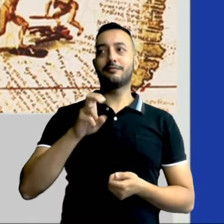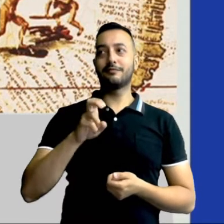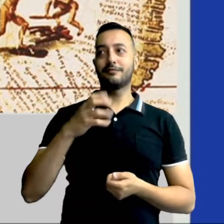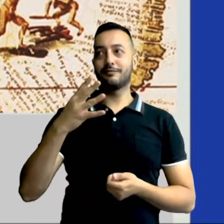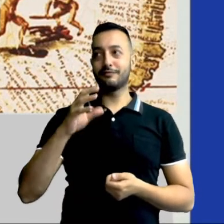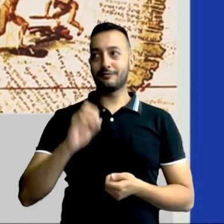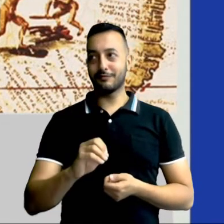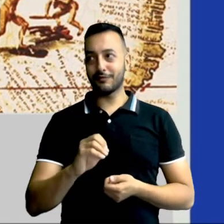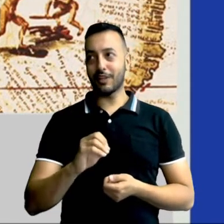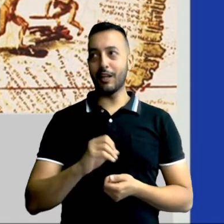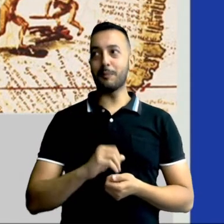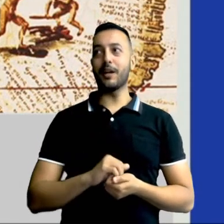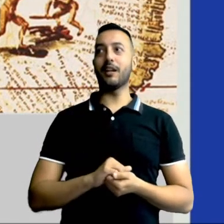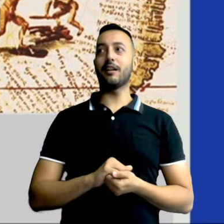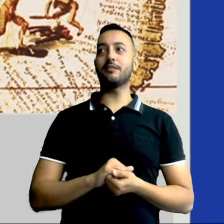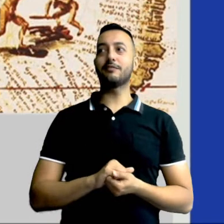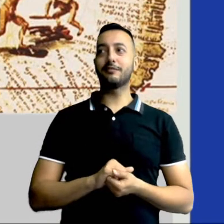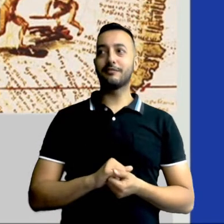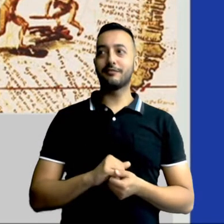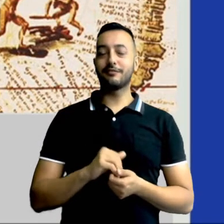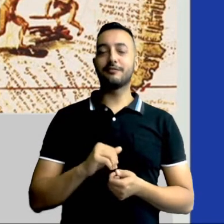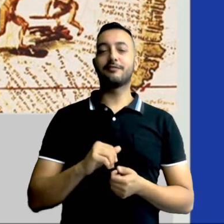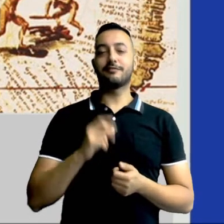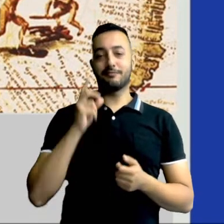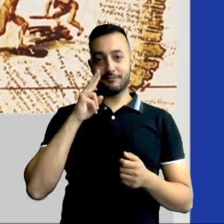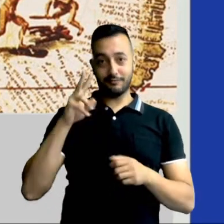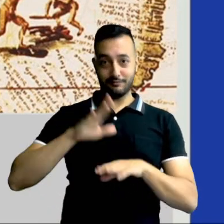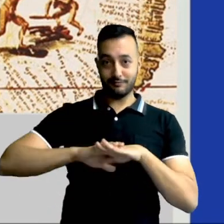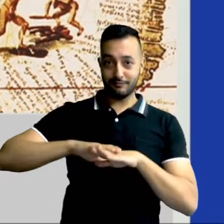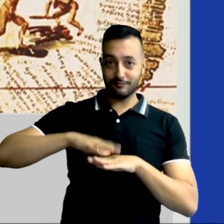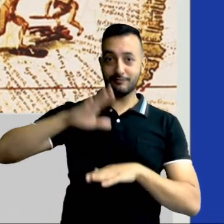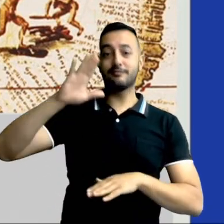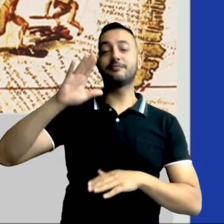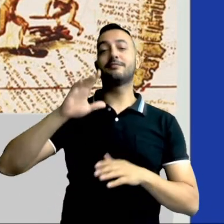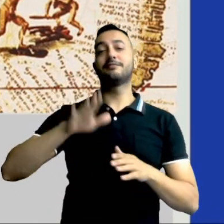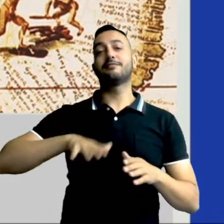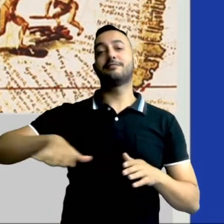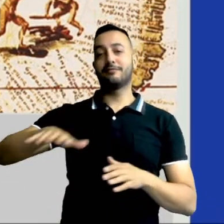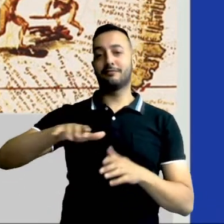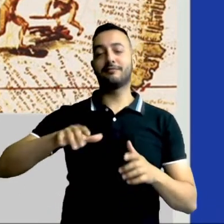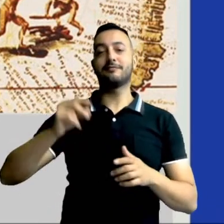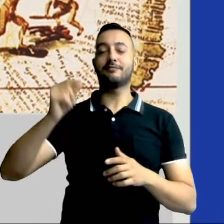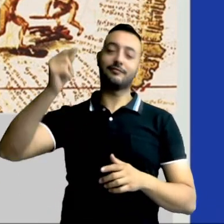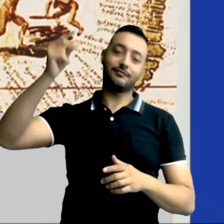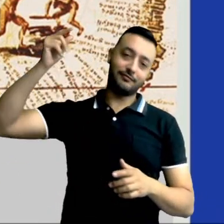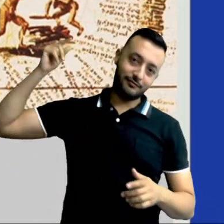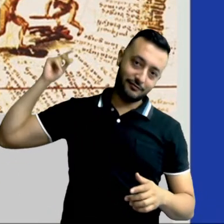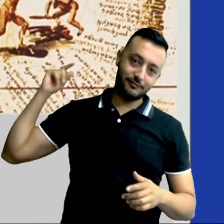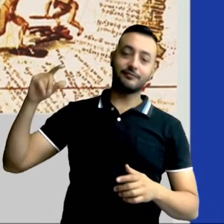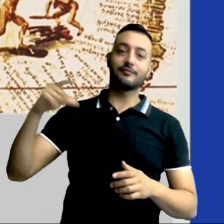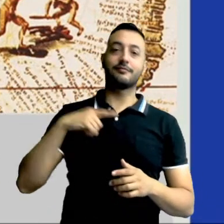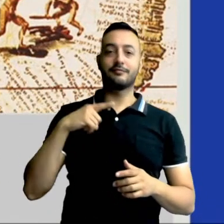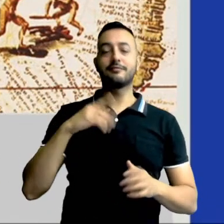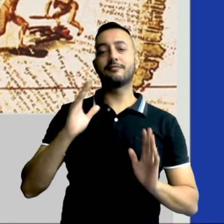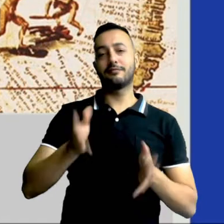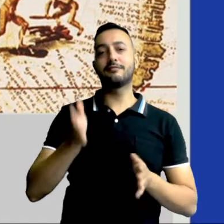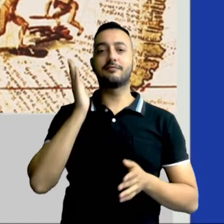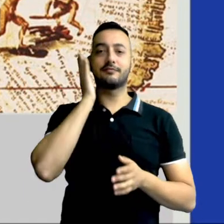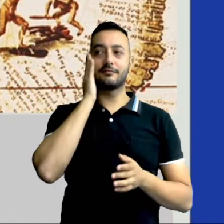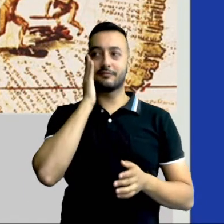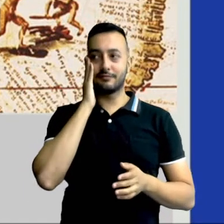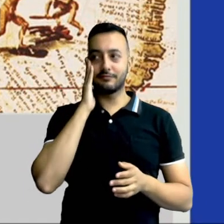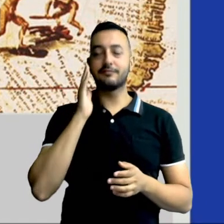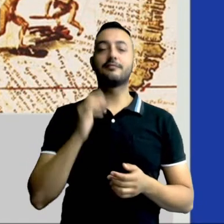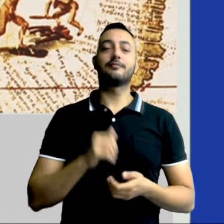1.540 tá o elemento mais visado na nossa região na época da colonização a gente já sabe muito